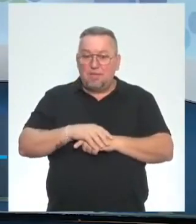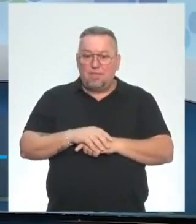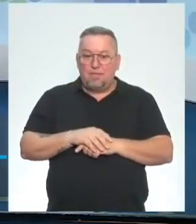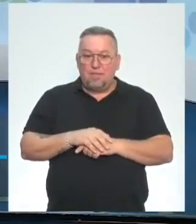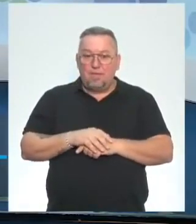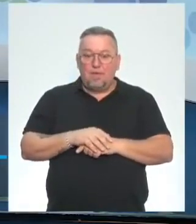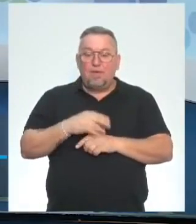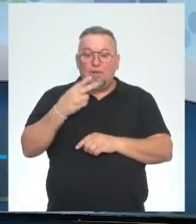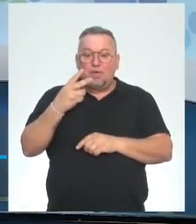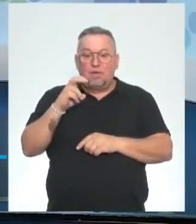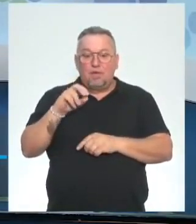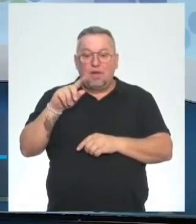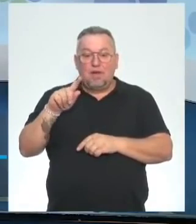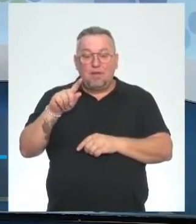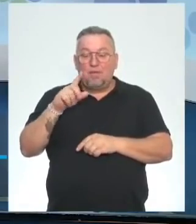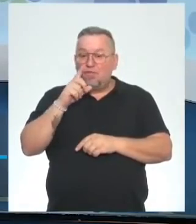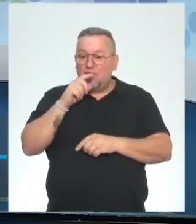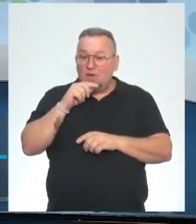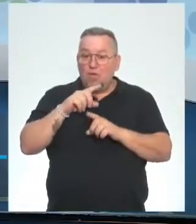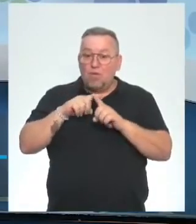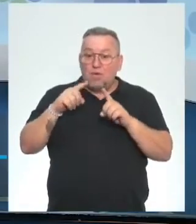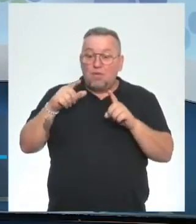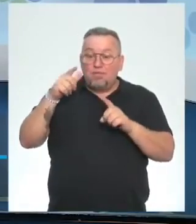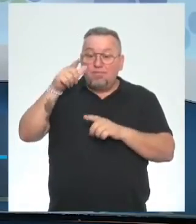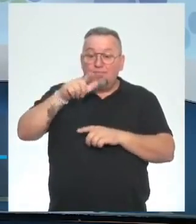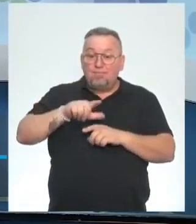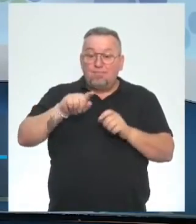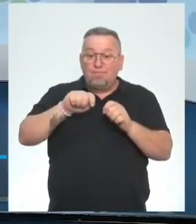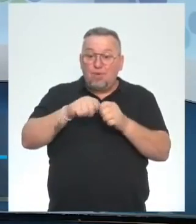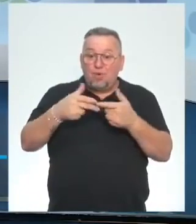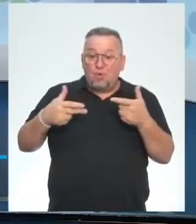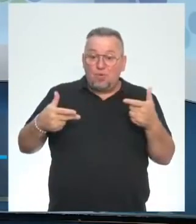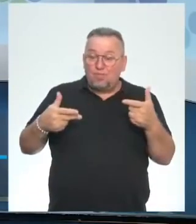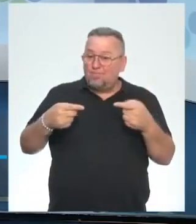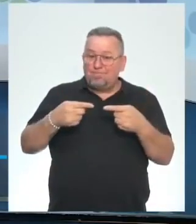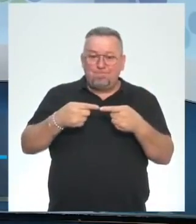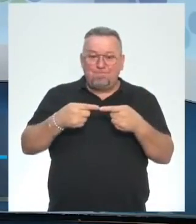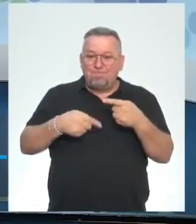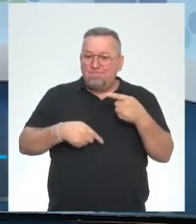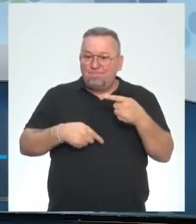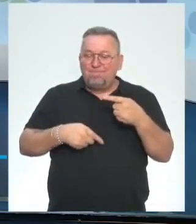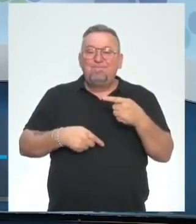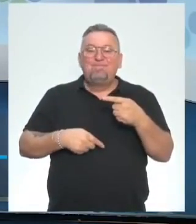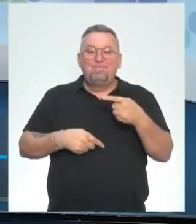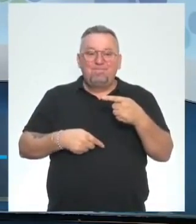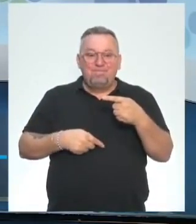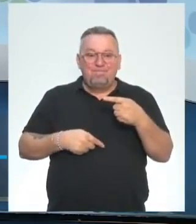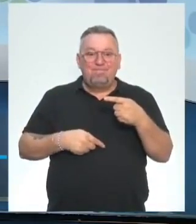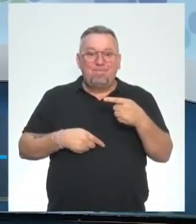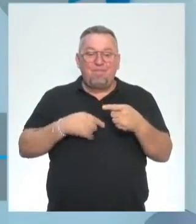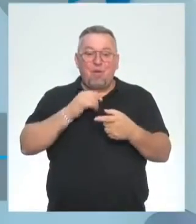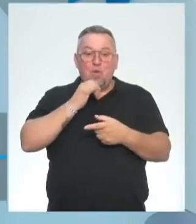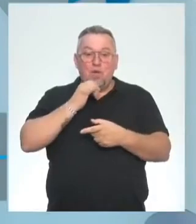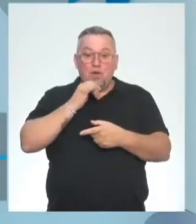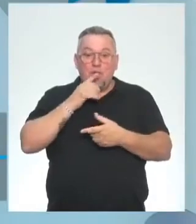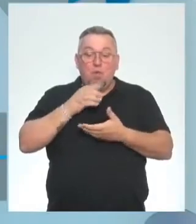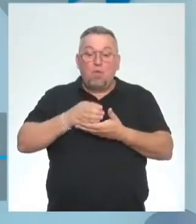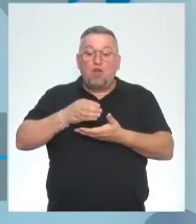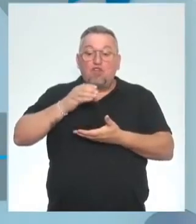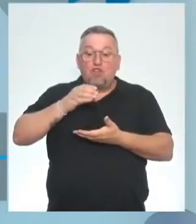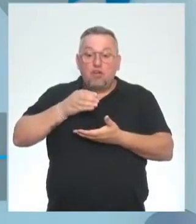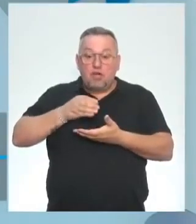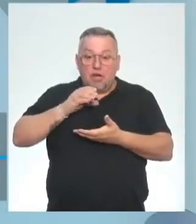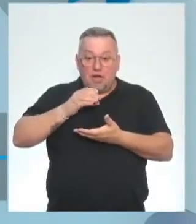250 gramas de água, né? Isso Mas mesmo. para os outros produtos não funciona assim. Não funciona igual. Então, por exemplo, Que uma legal. xícara